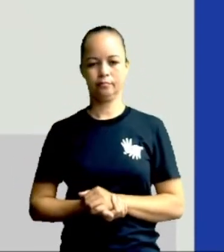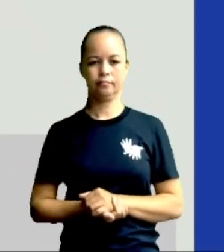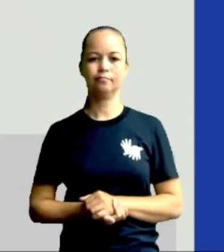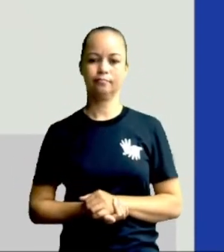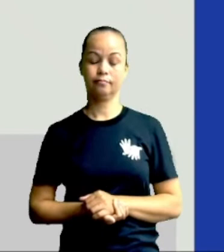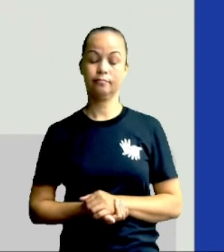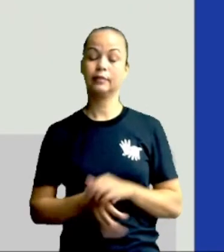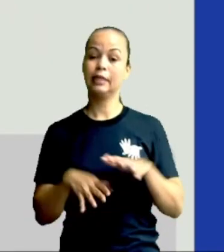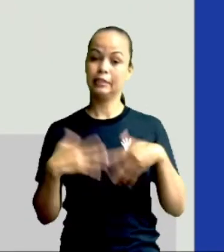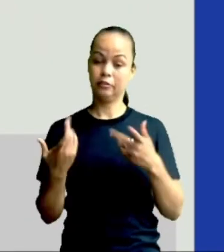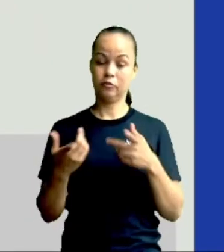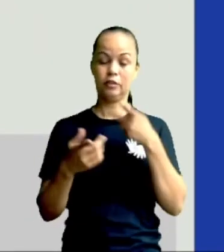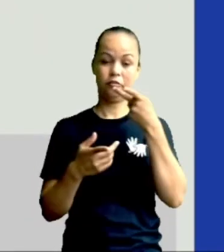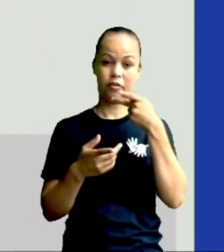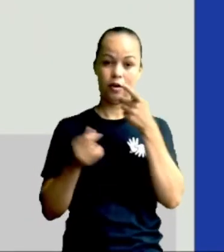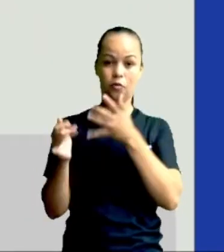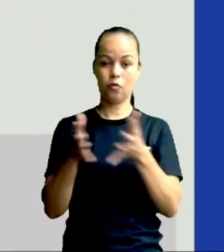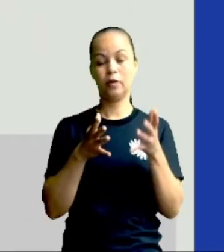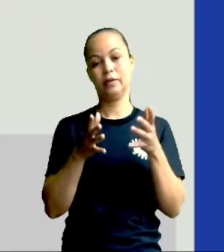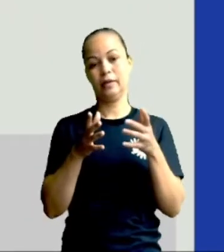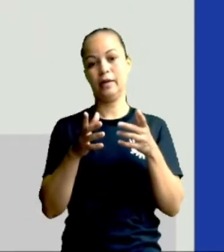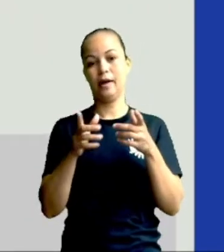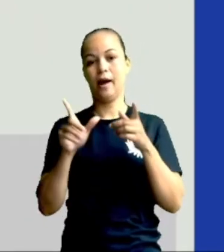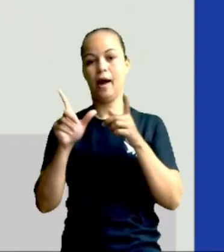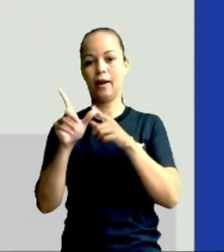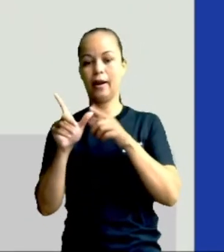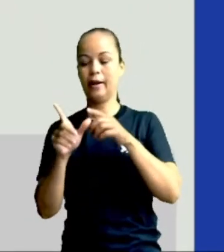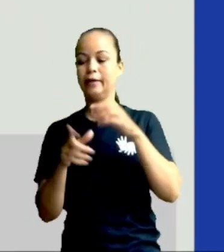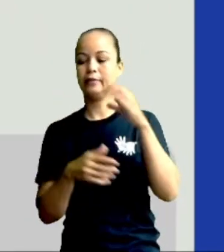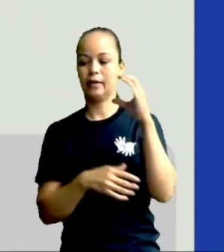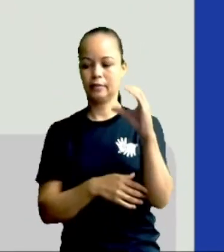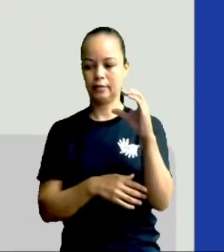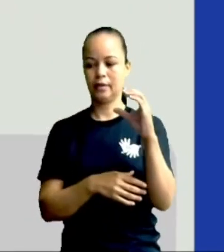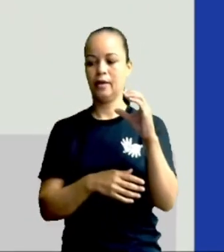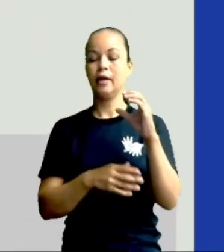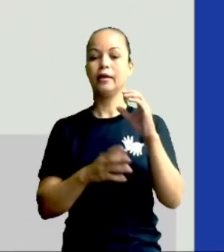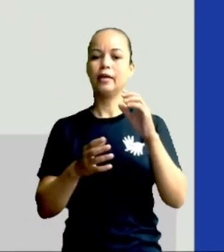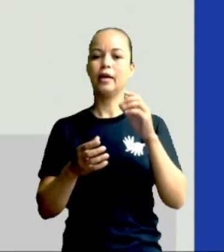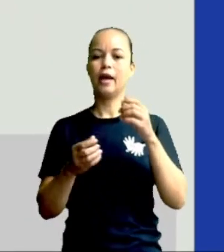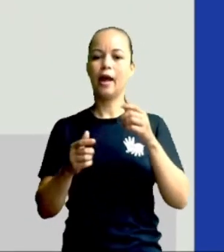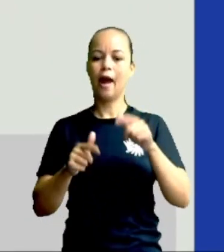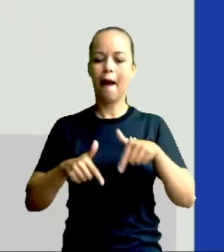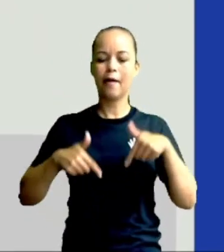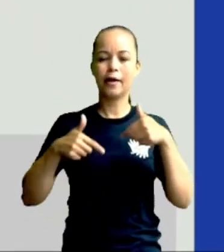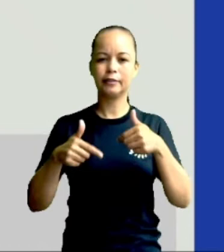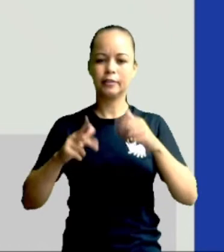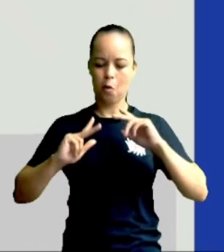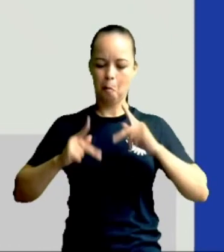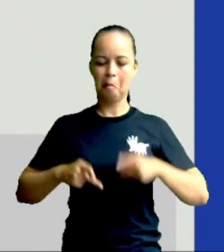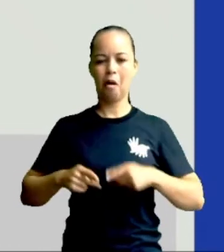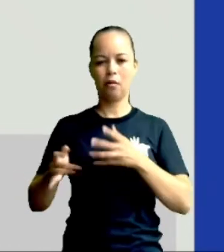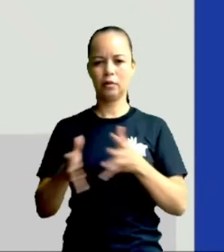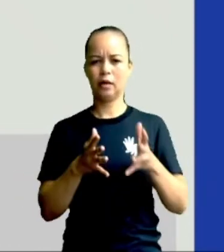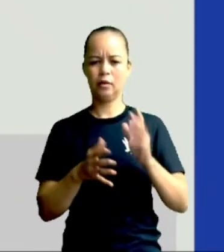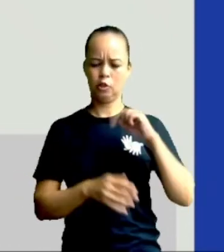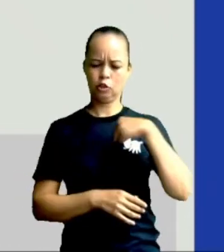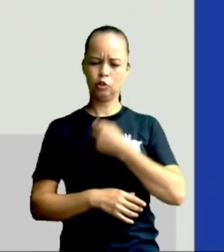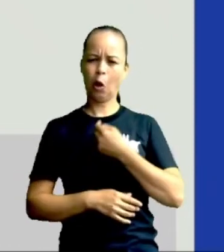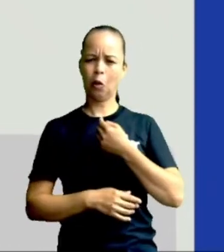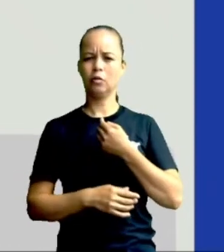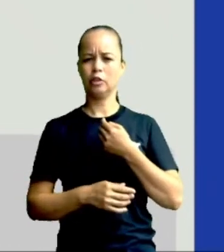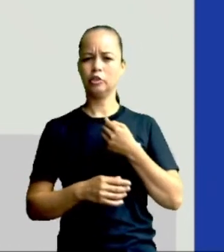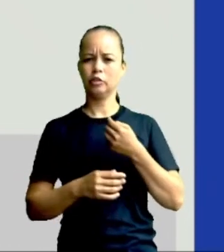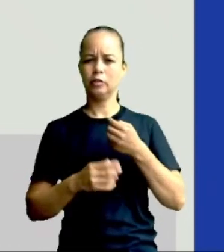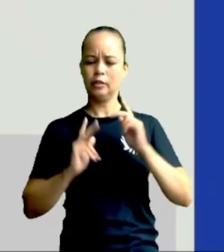Isso, se você disse que é por meio da ação humana, você está corretíssimo. Gente, nós seres humanos, a gente